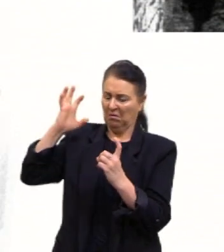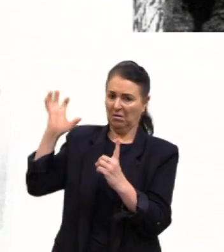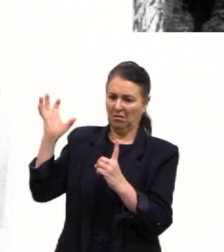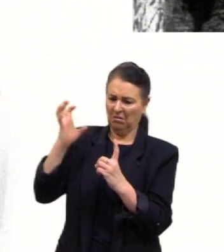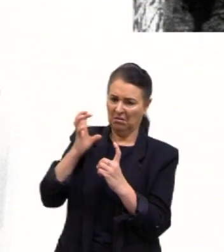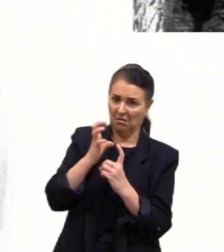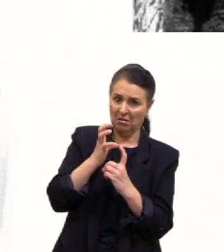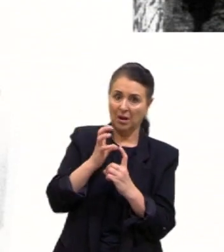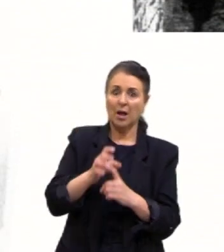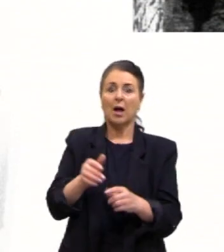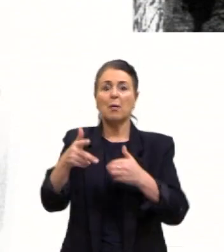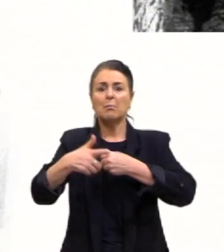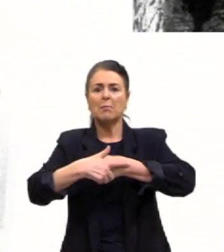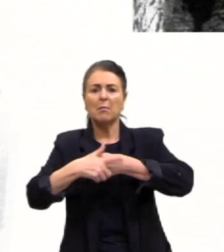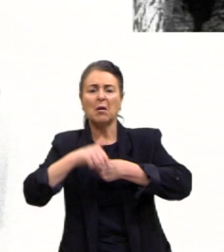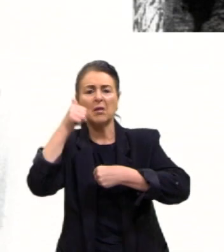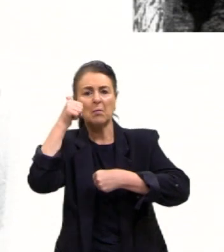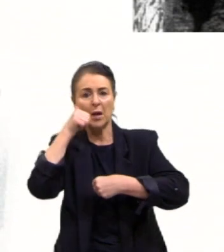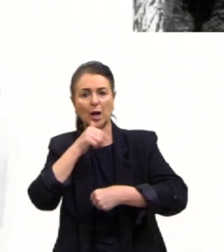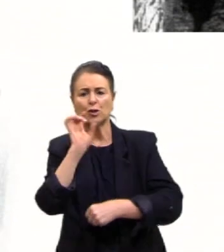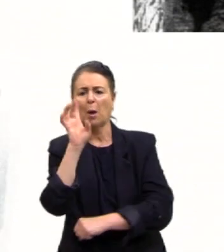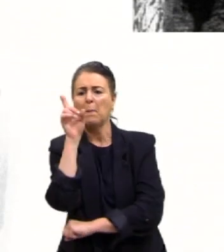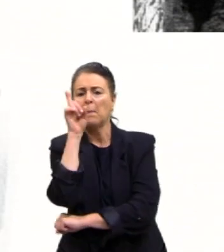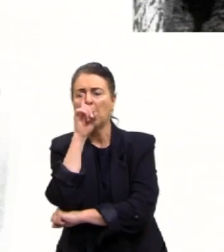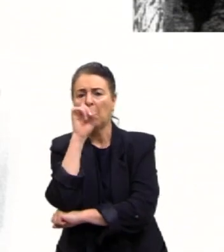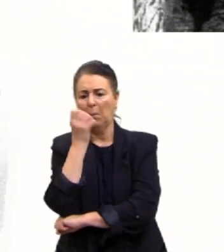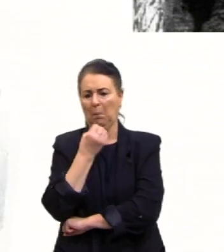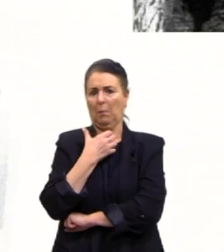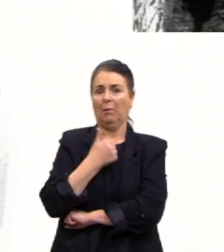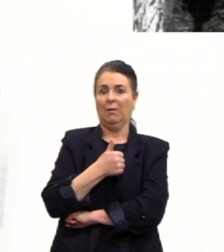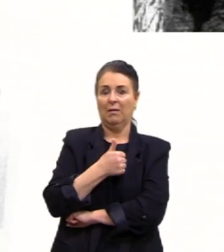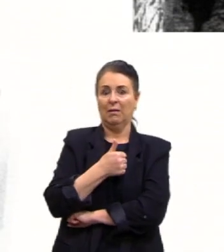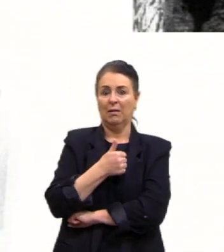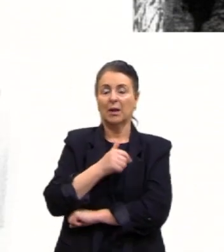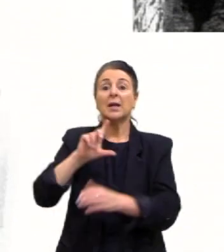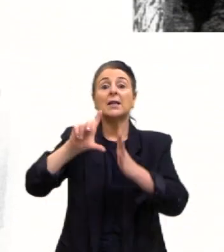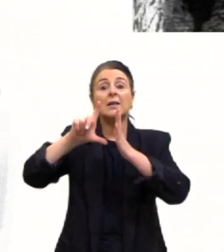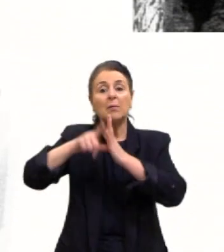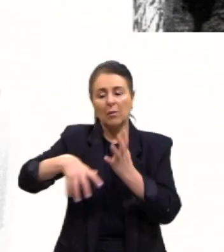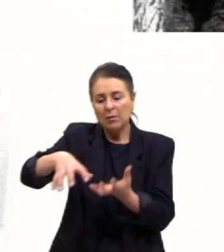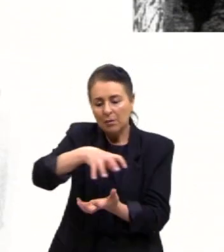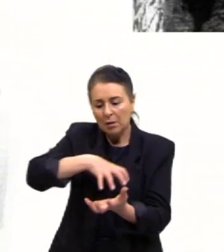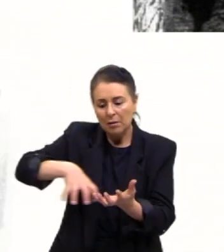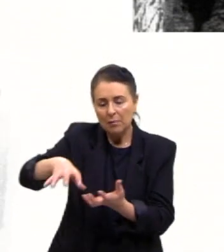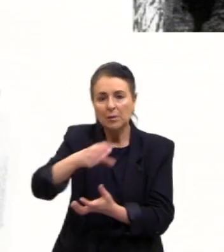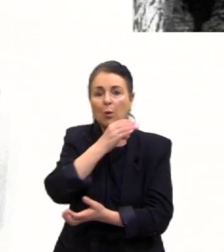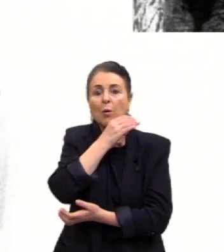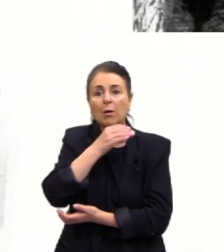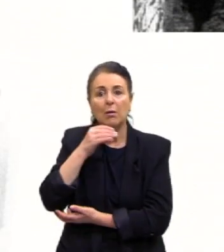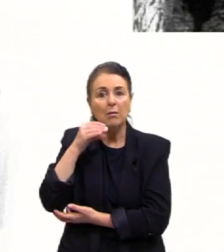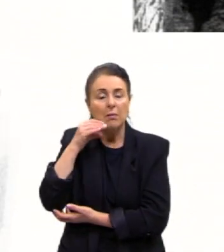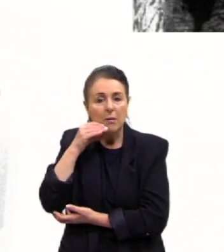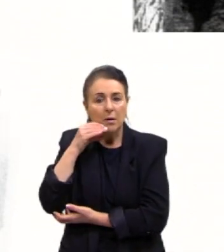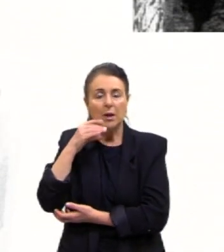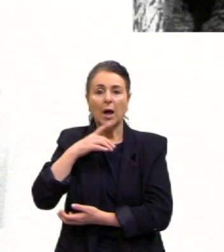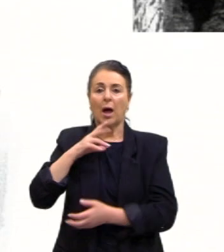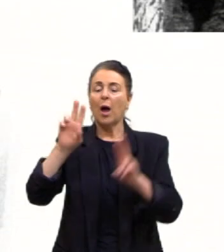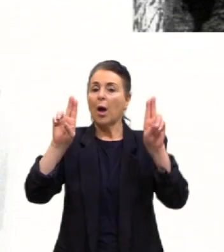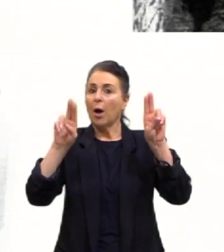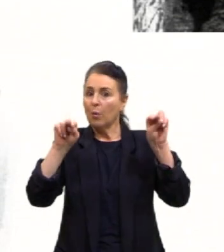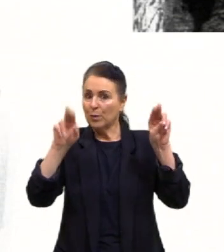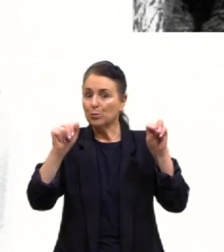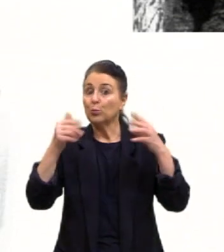mãe né E daí vai ter essa questão de como vai ficar a condição das mulheres depois da Revolução Cubana né que é um assunto muito